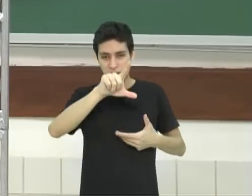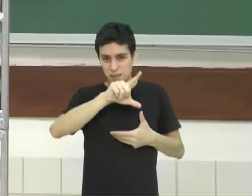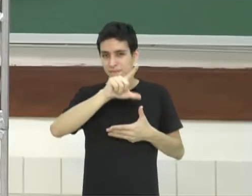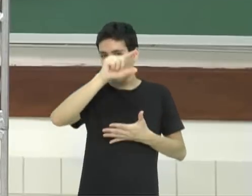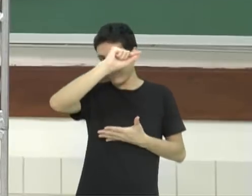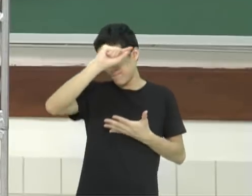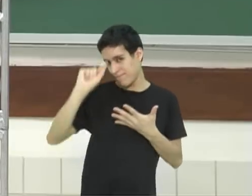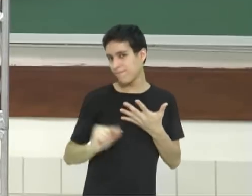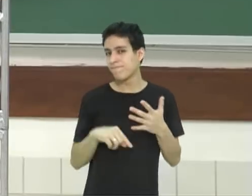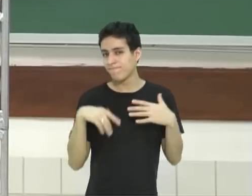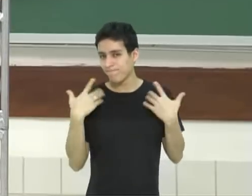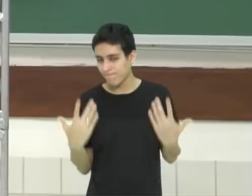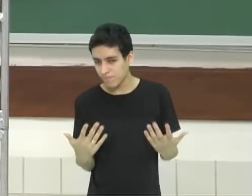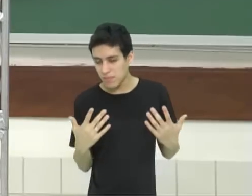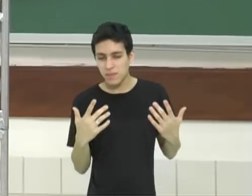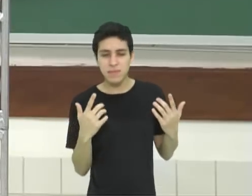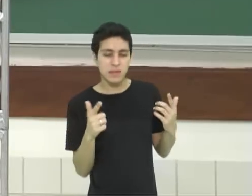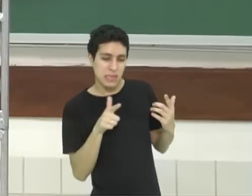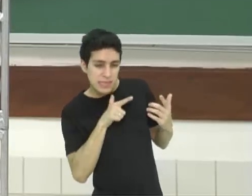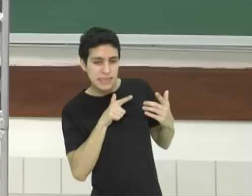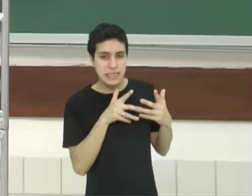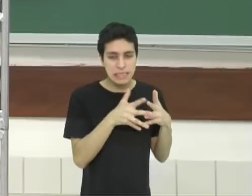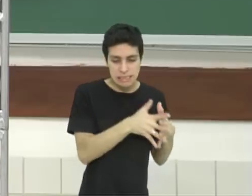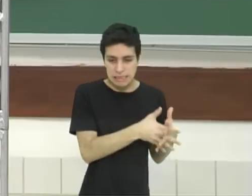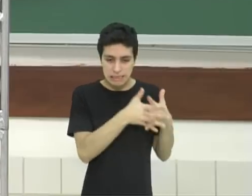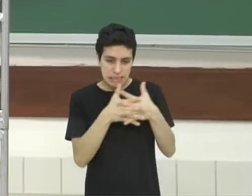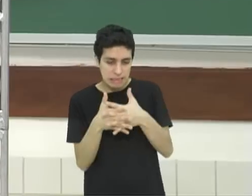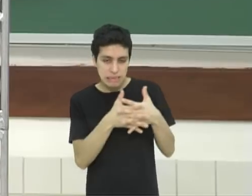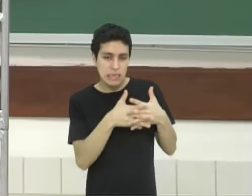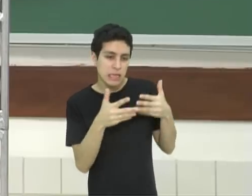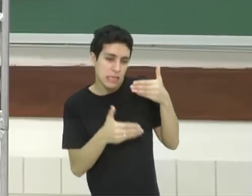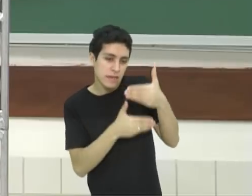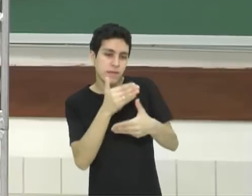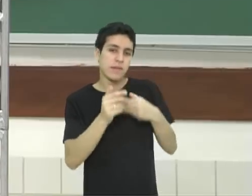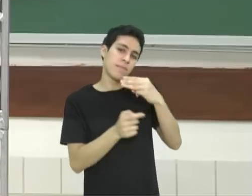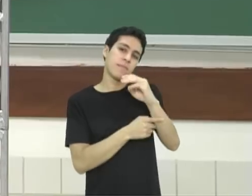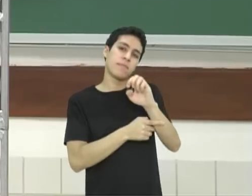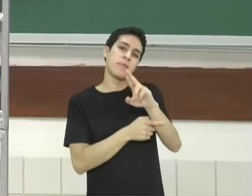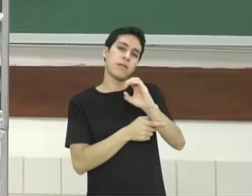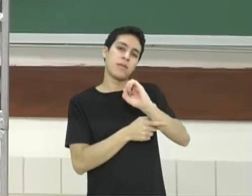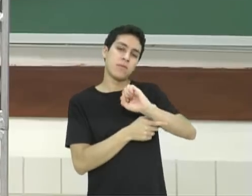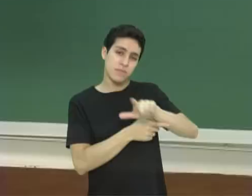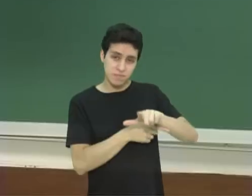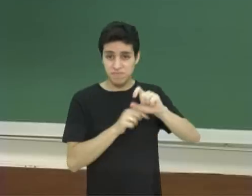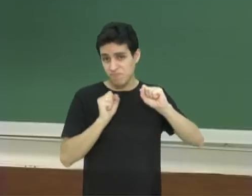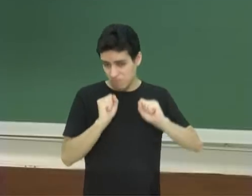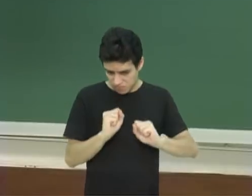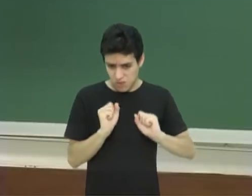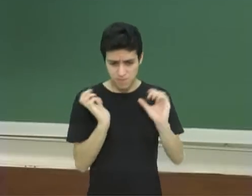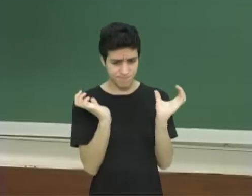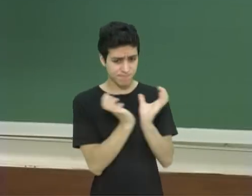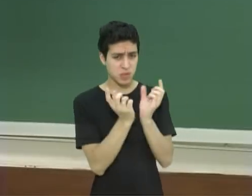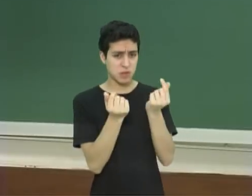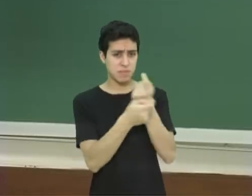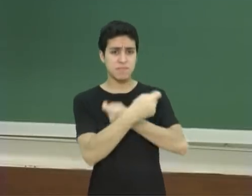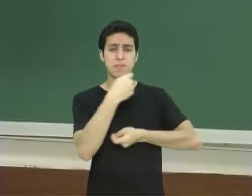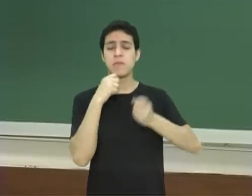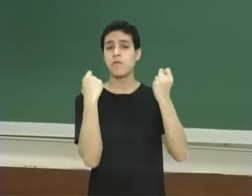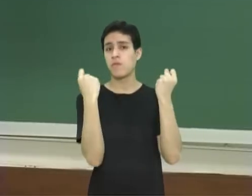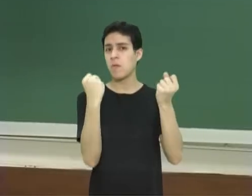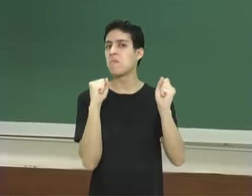outras questões que trazem obstáculos para o desenvolvimento do Mercosul, que poderia ser um bloco econômico de muita